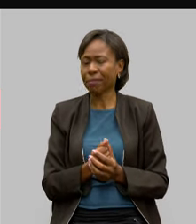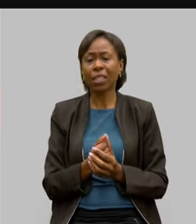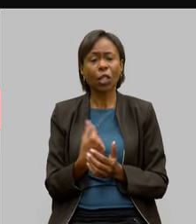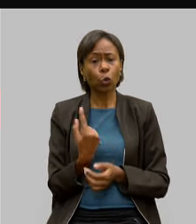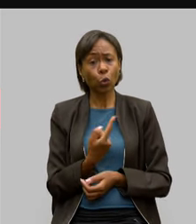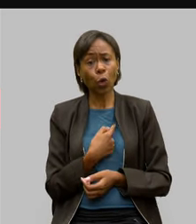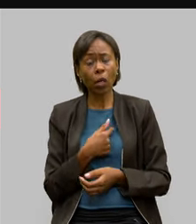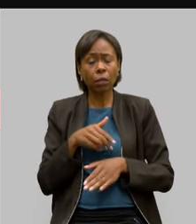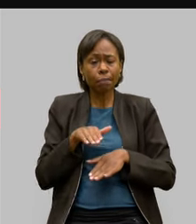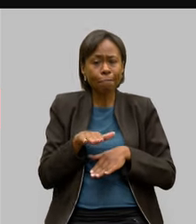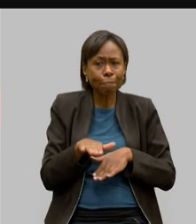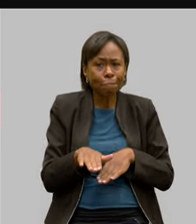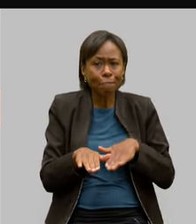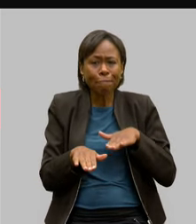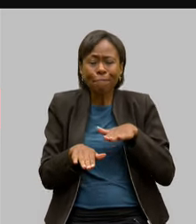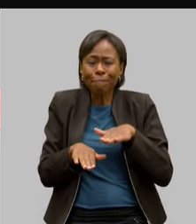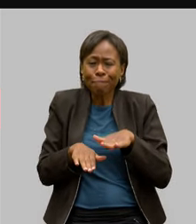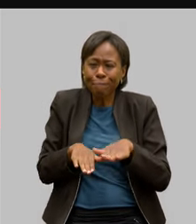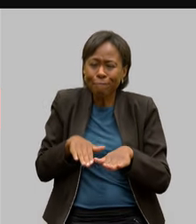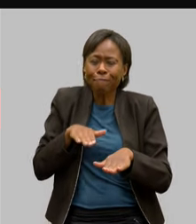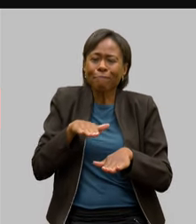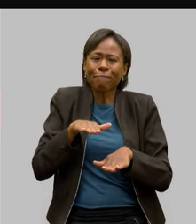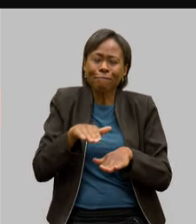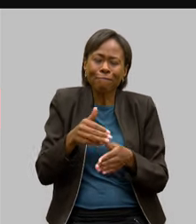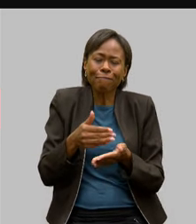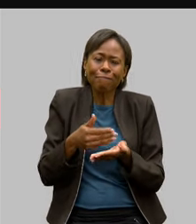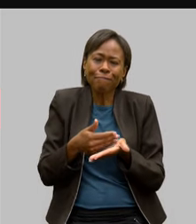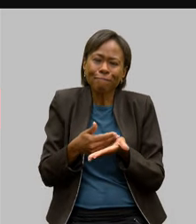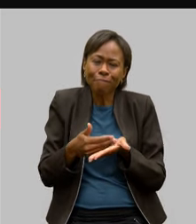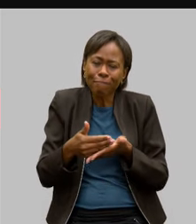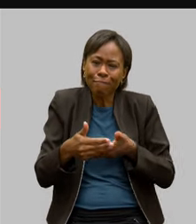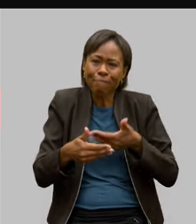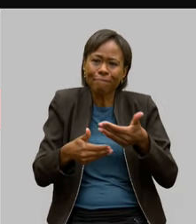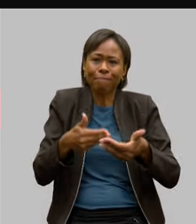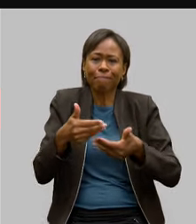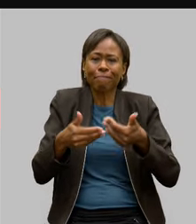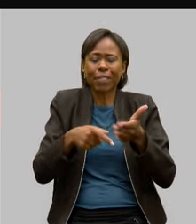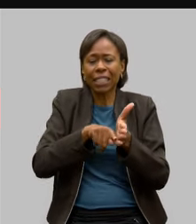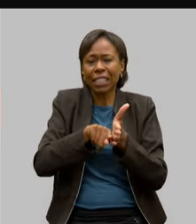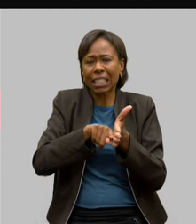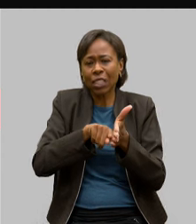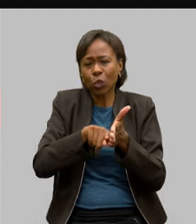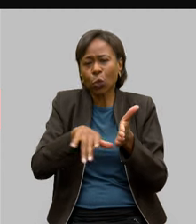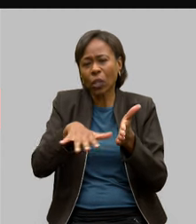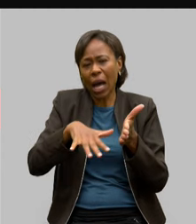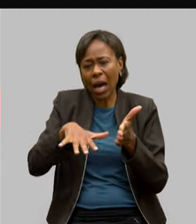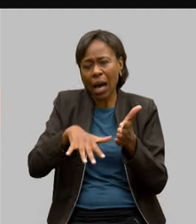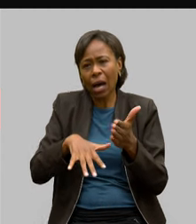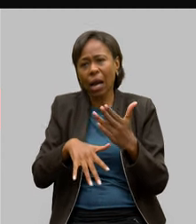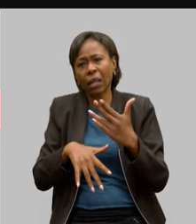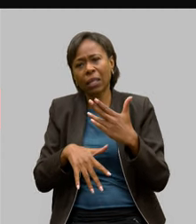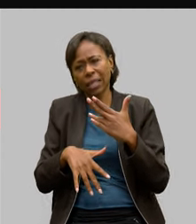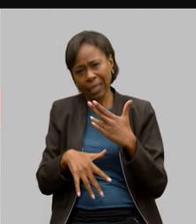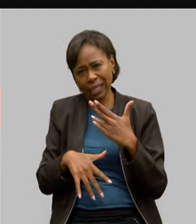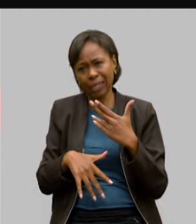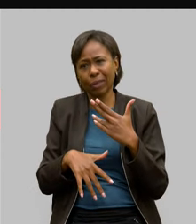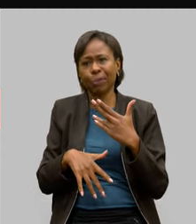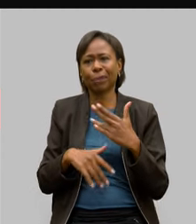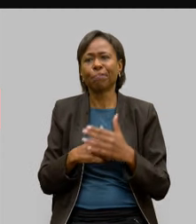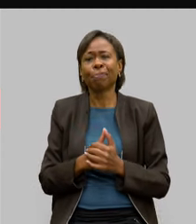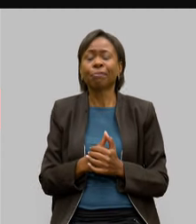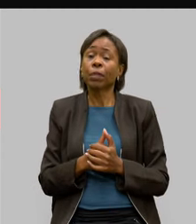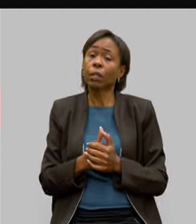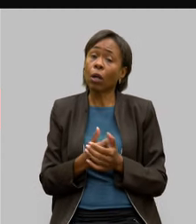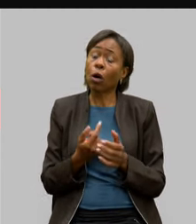anteriormente como é que a gente vai eh evoluir com o estudo da cannabis mesmo na academia né então a gente também tá